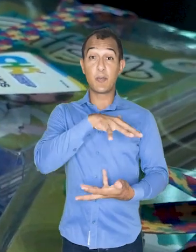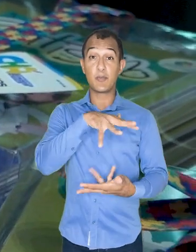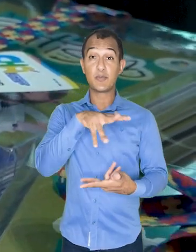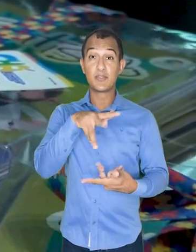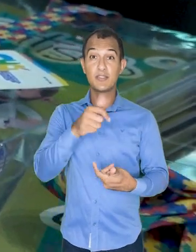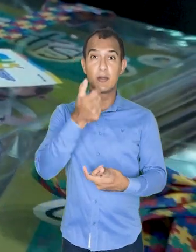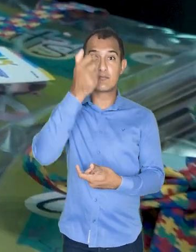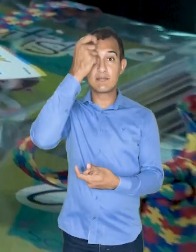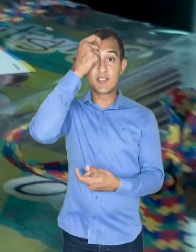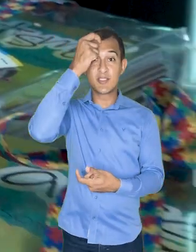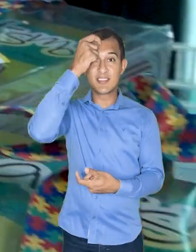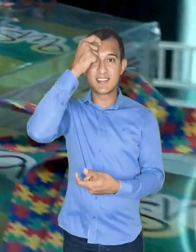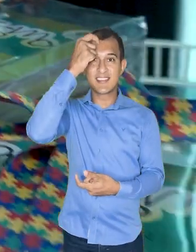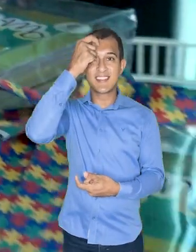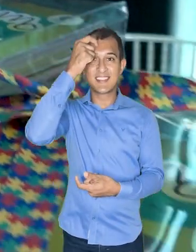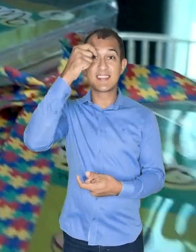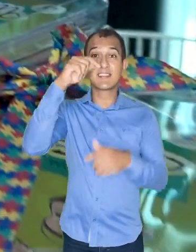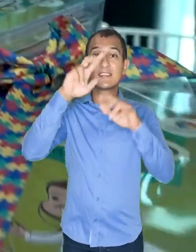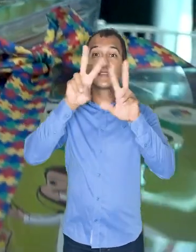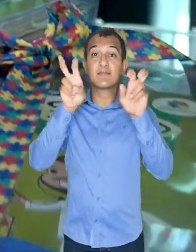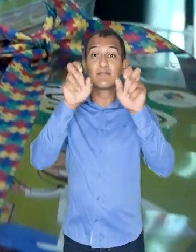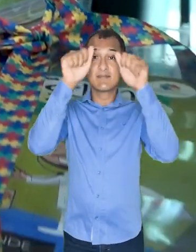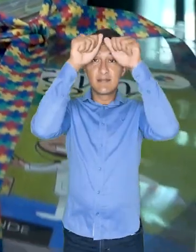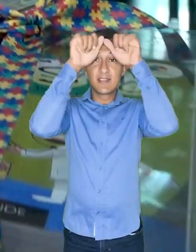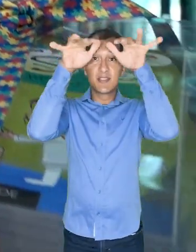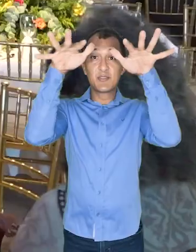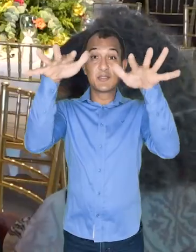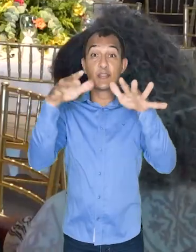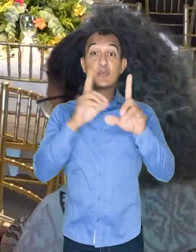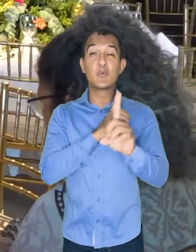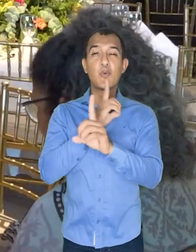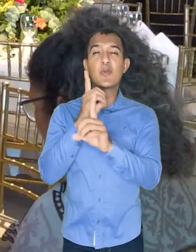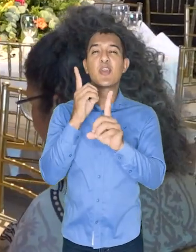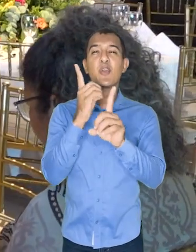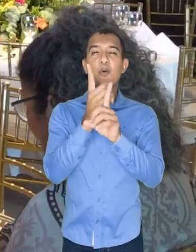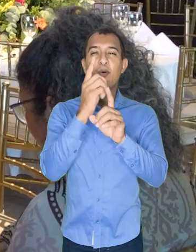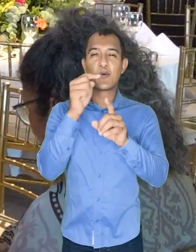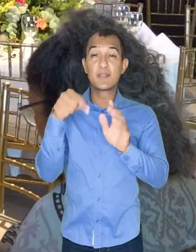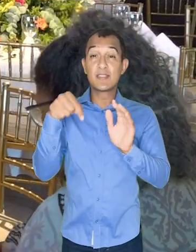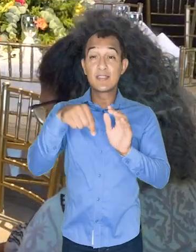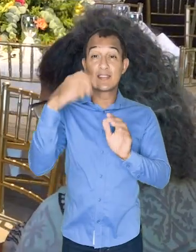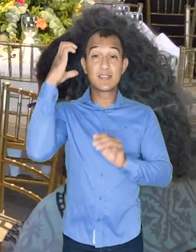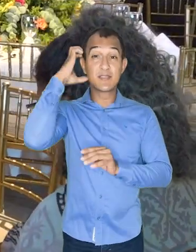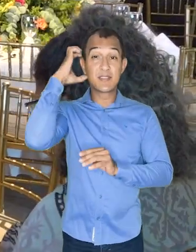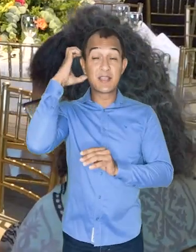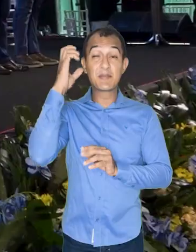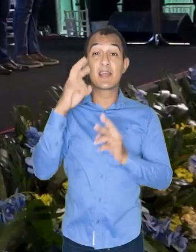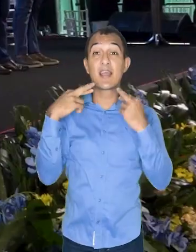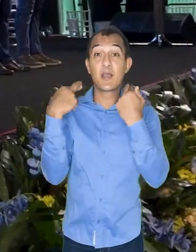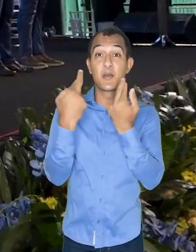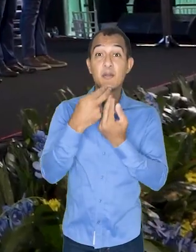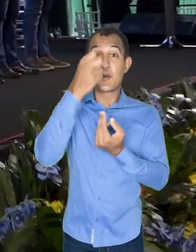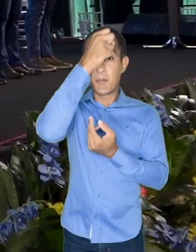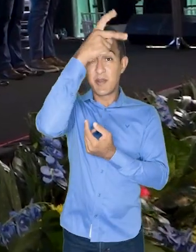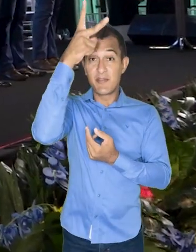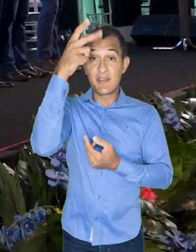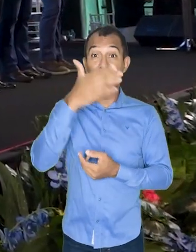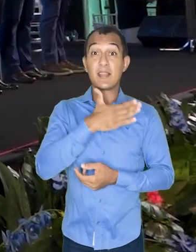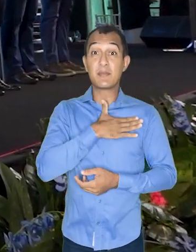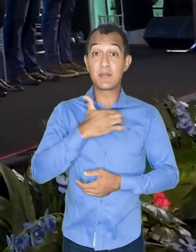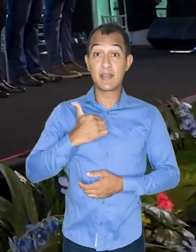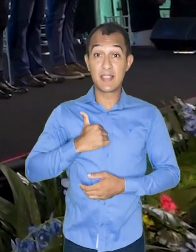No Dia Mundial de Conscientização sobre o Autismo, um encontro realizado em Cuiabá reuniu